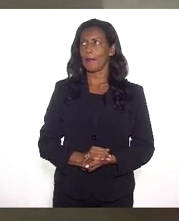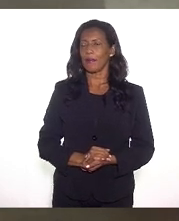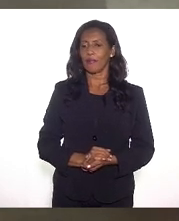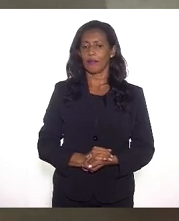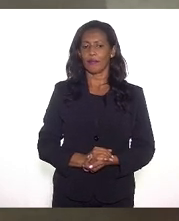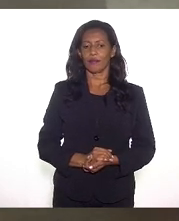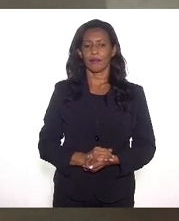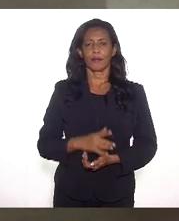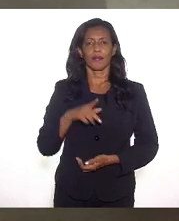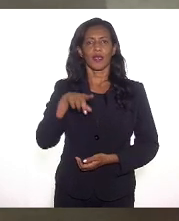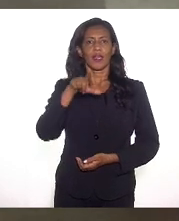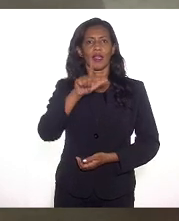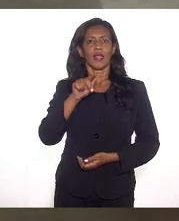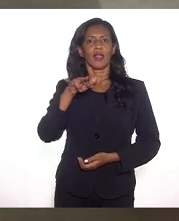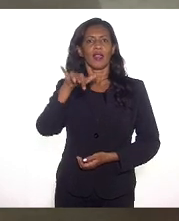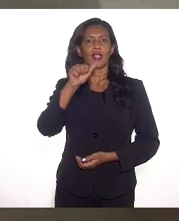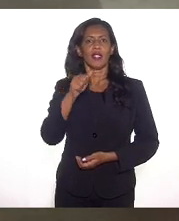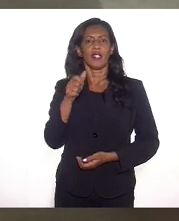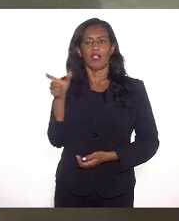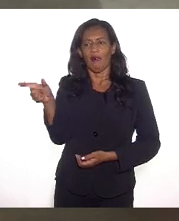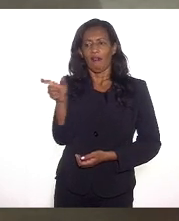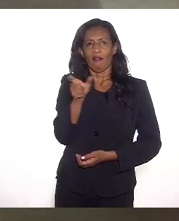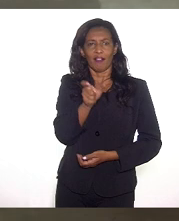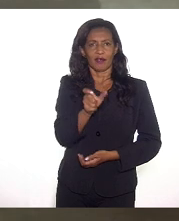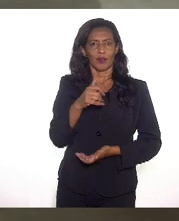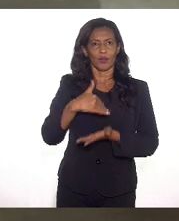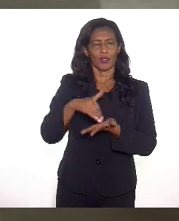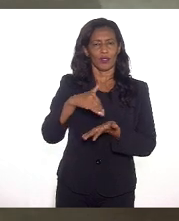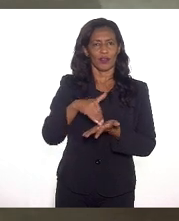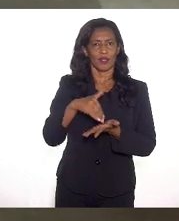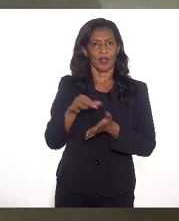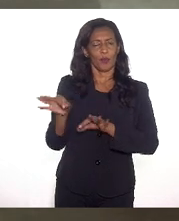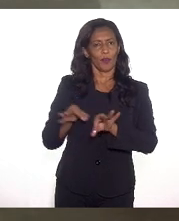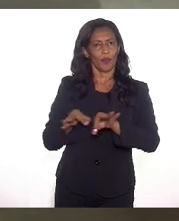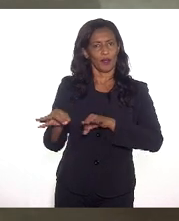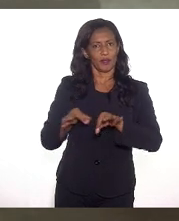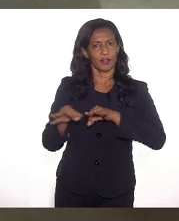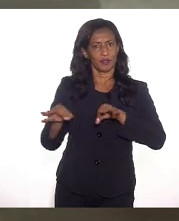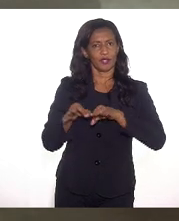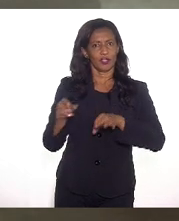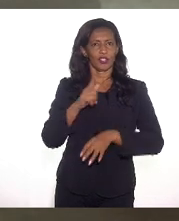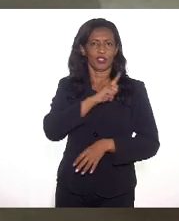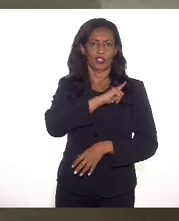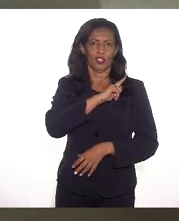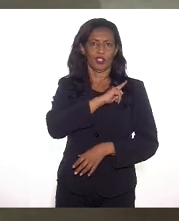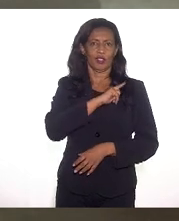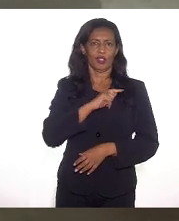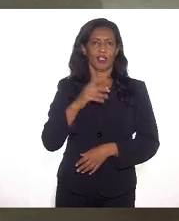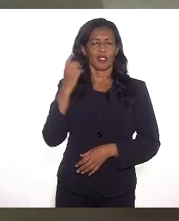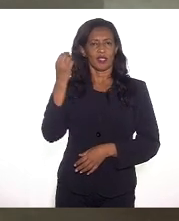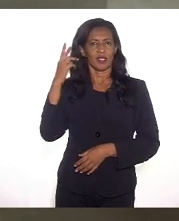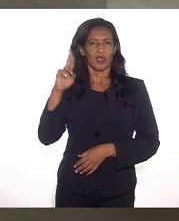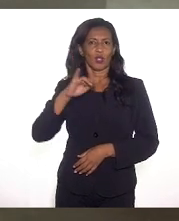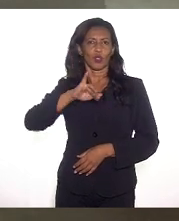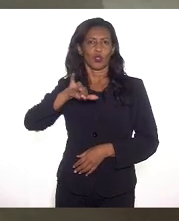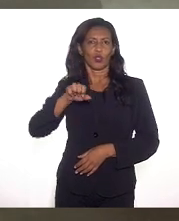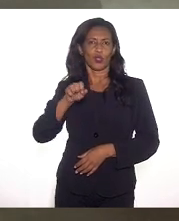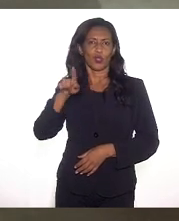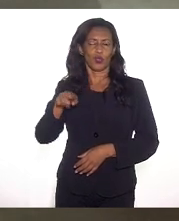A senhora Miriam Alves Pereira receberá na mão do secretário de Planejamento e Gestão, senhor José Luiz